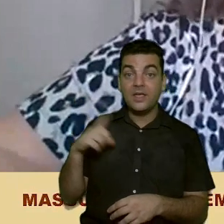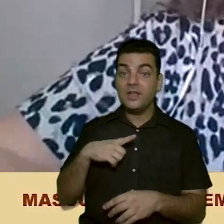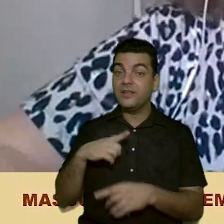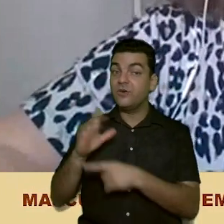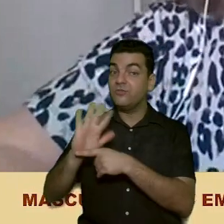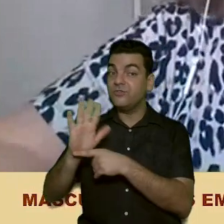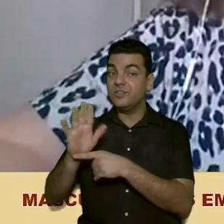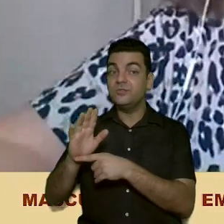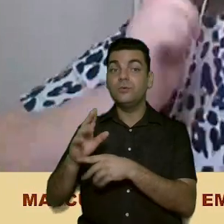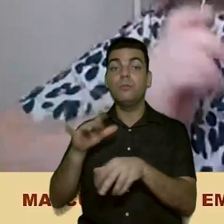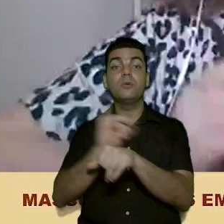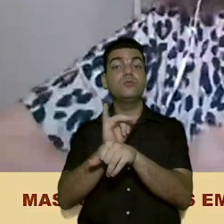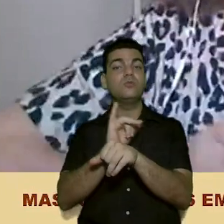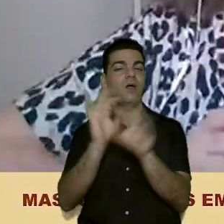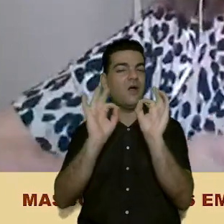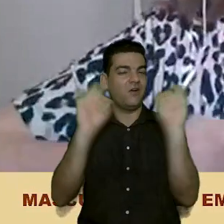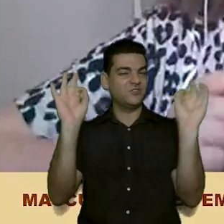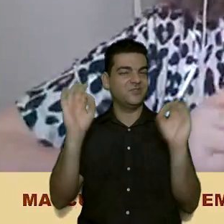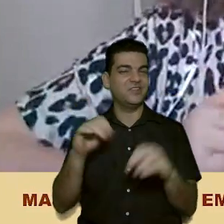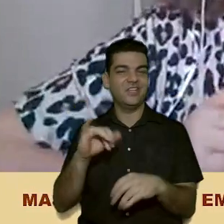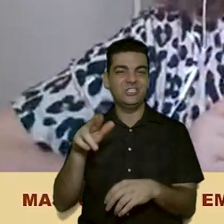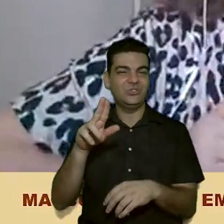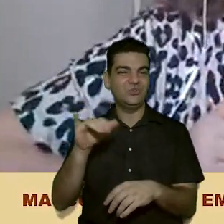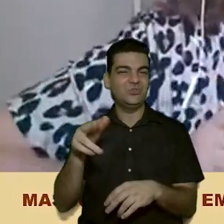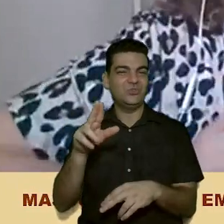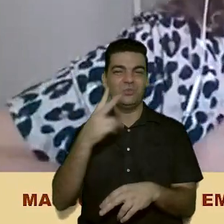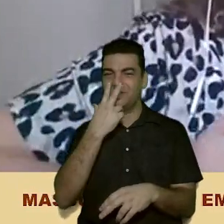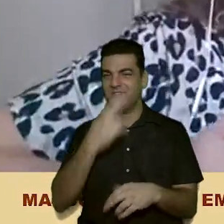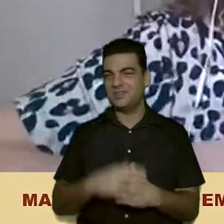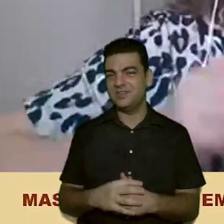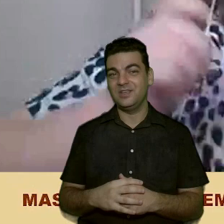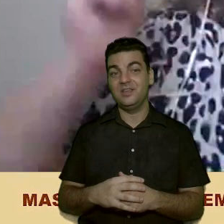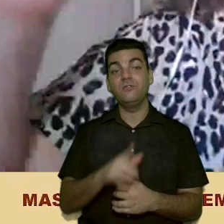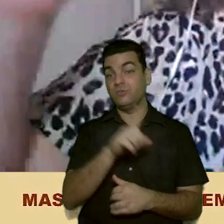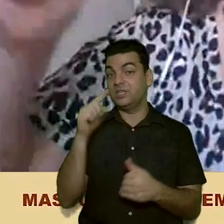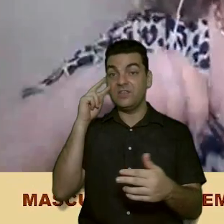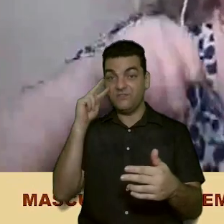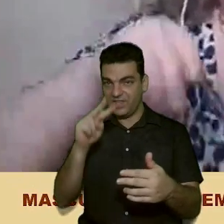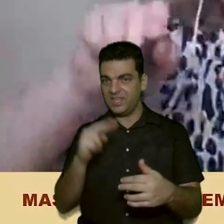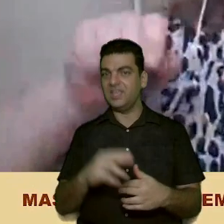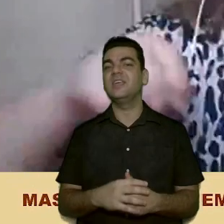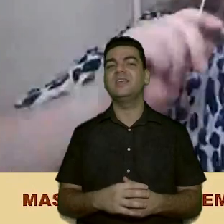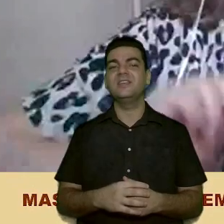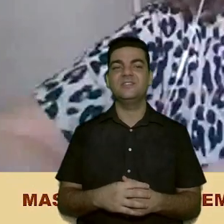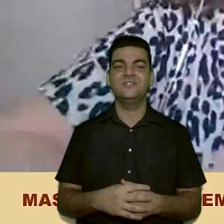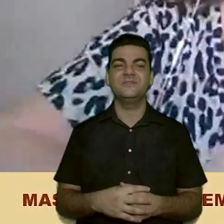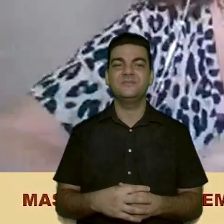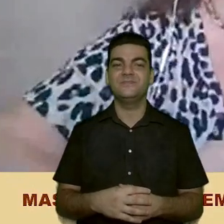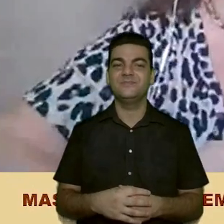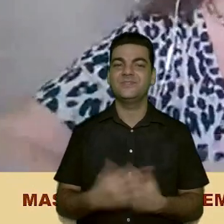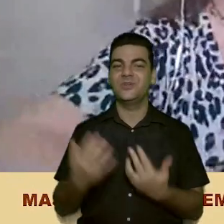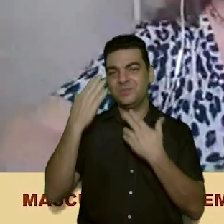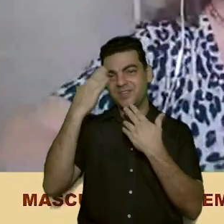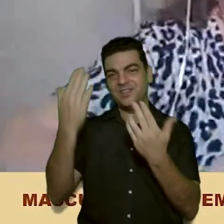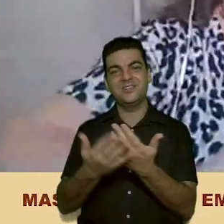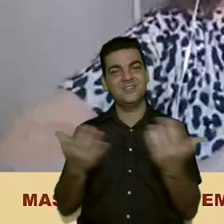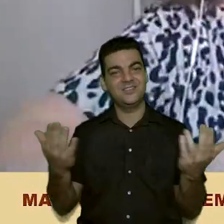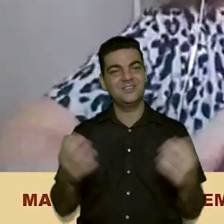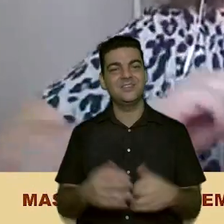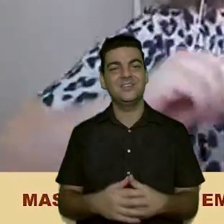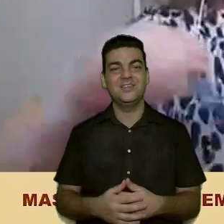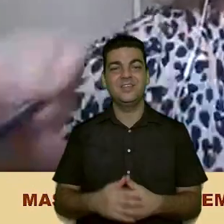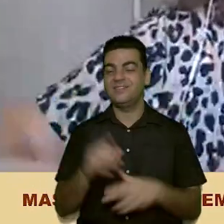sabe disso. Aliás, quem nunca viu, gente, o Cláudio tem um vídeo com a Jut Jut, viu? Aquela youtuber super bom. Fico aqui a